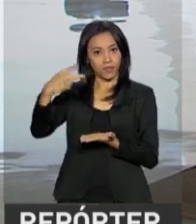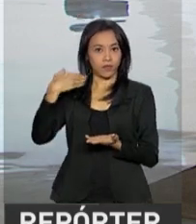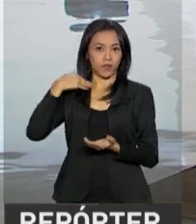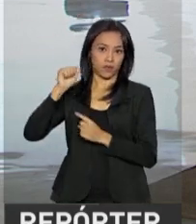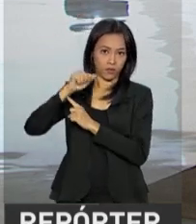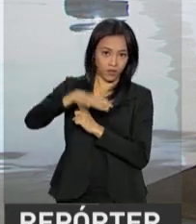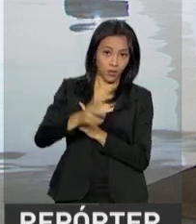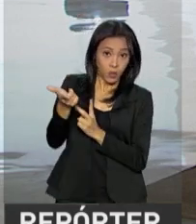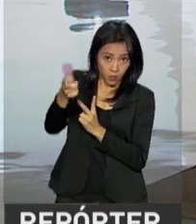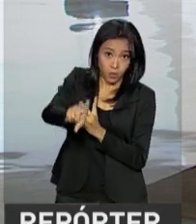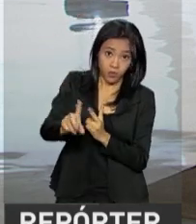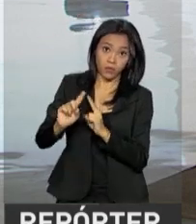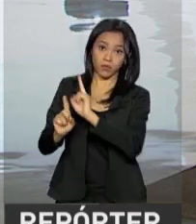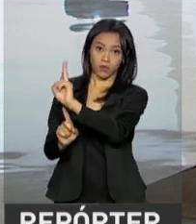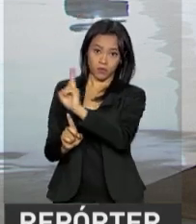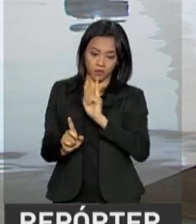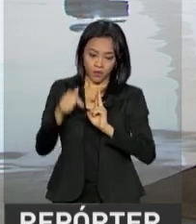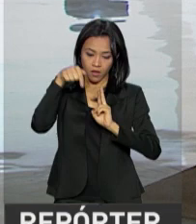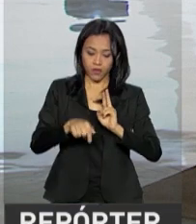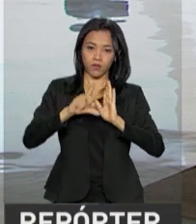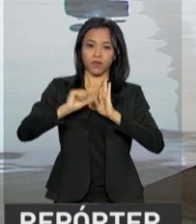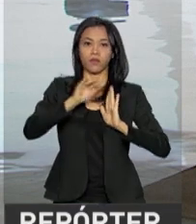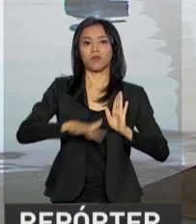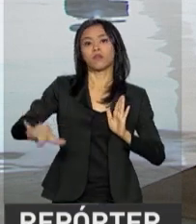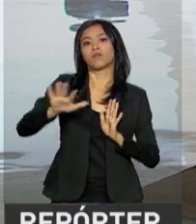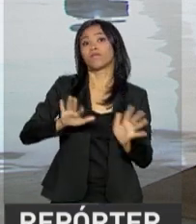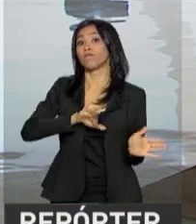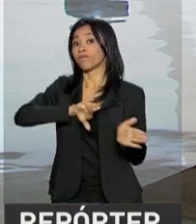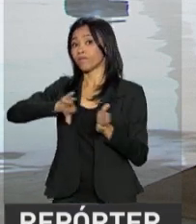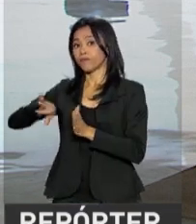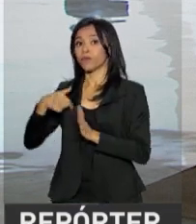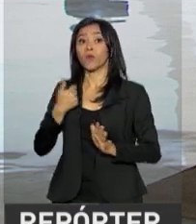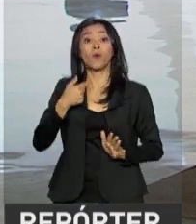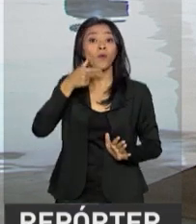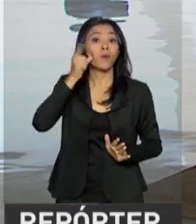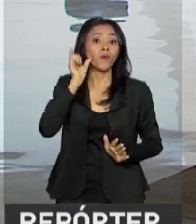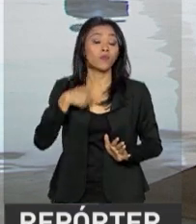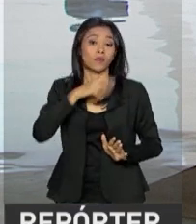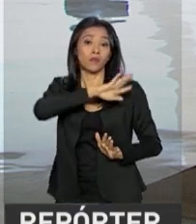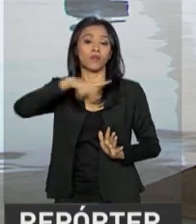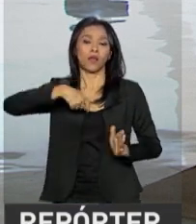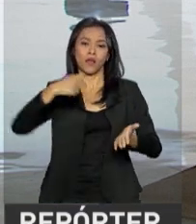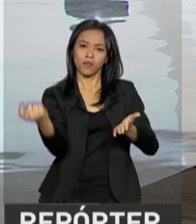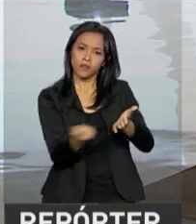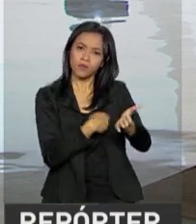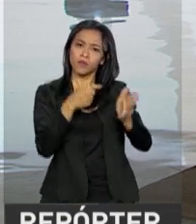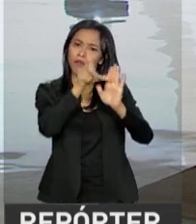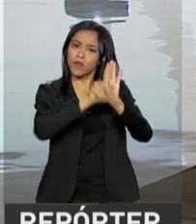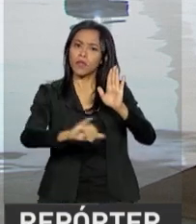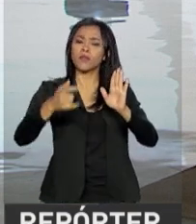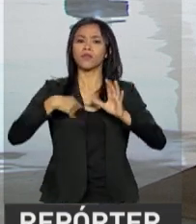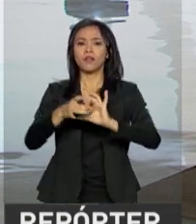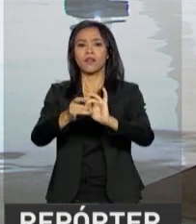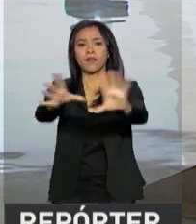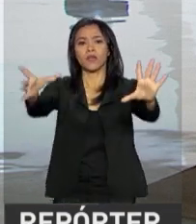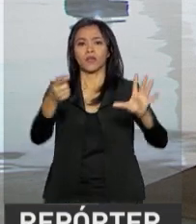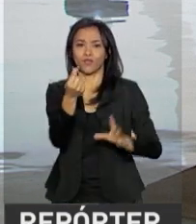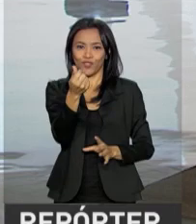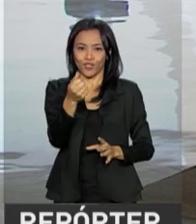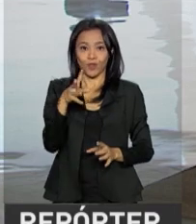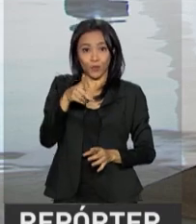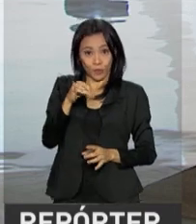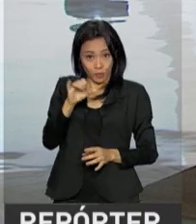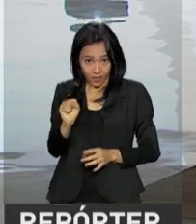ilan goldfajn aqui no palácio do planalto ontem o presidente michel temer sancionou a lei que amplia o direito ao saque do pis pasep eu